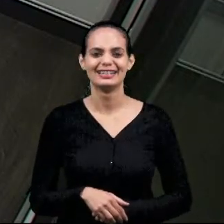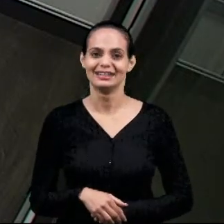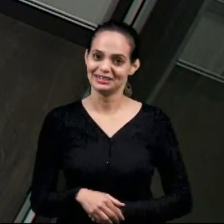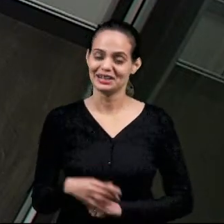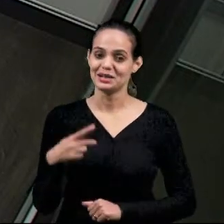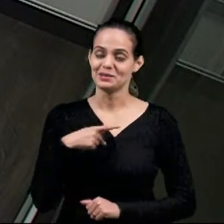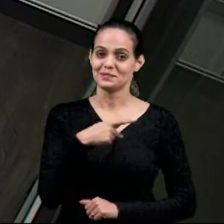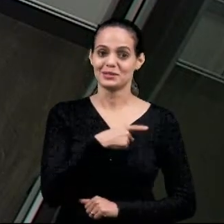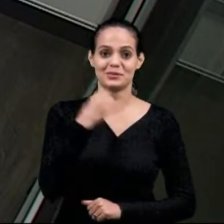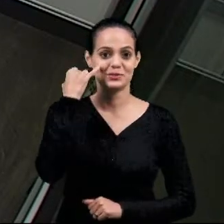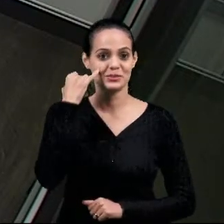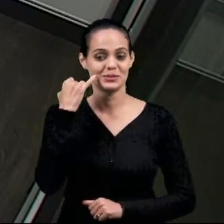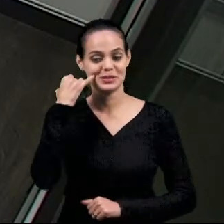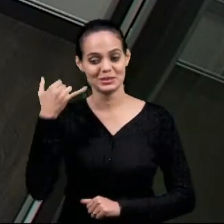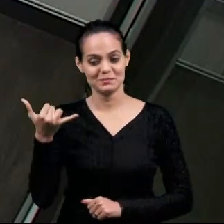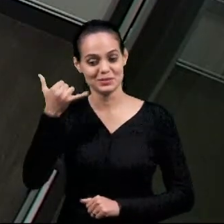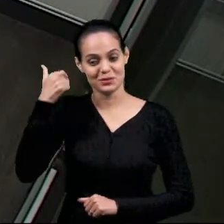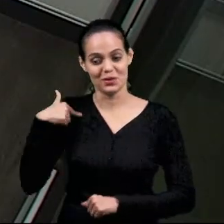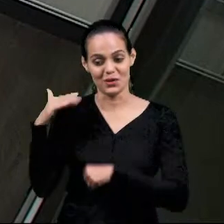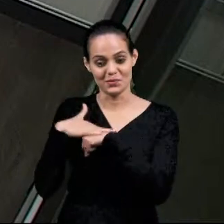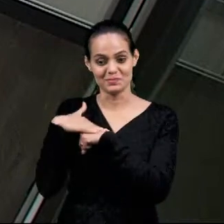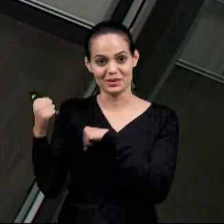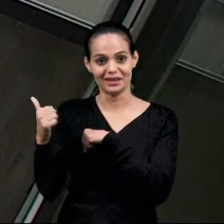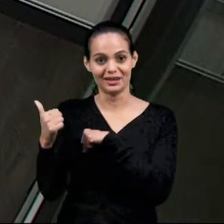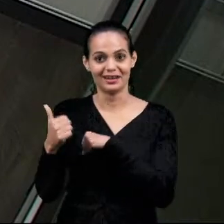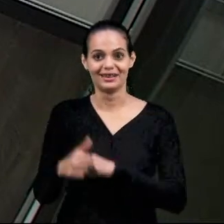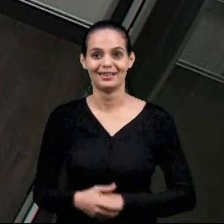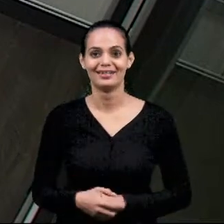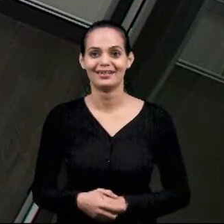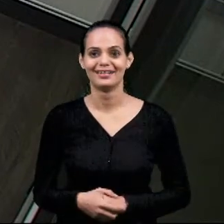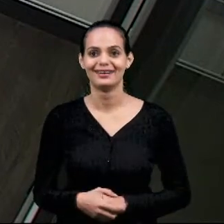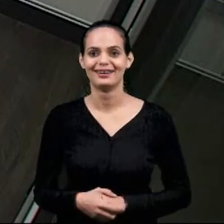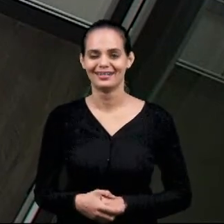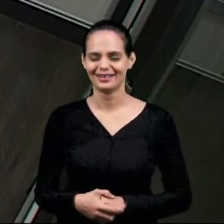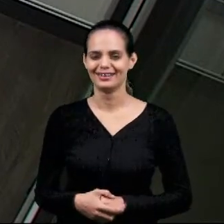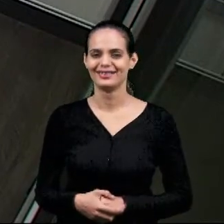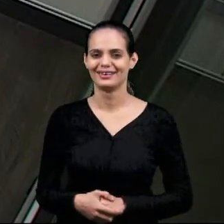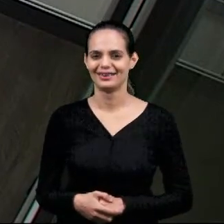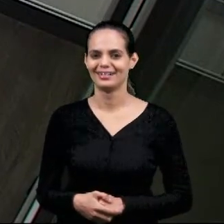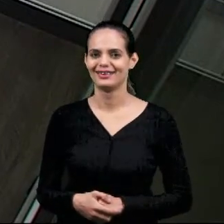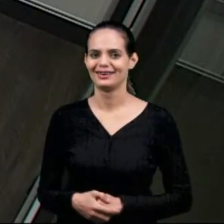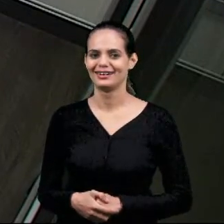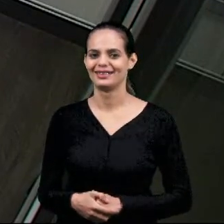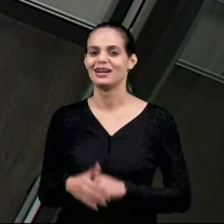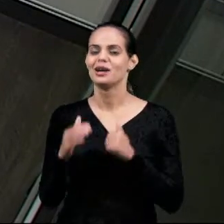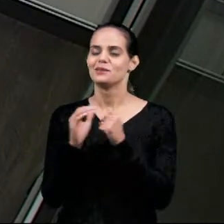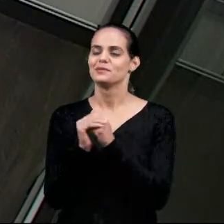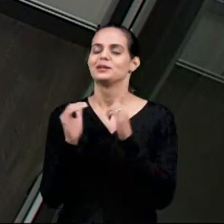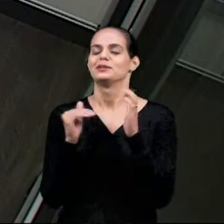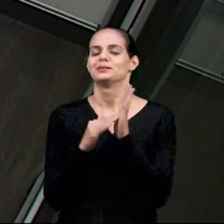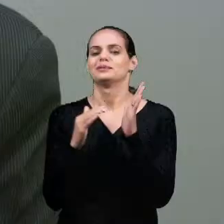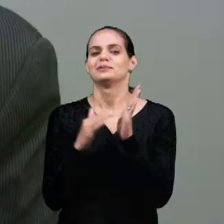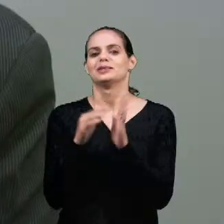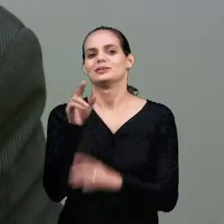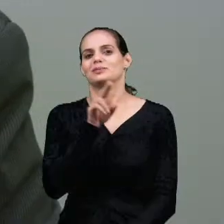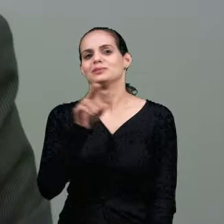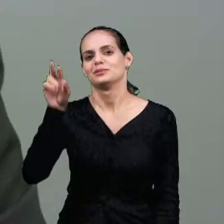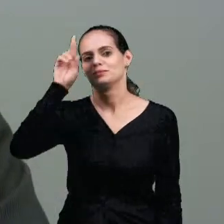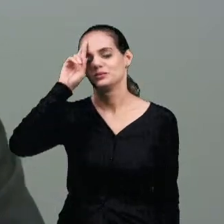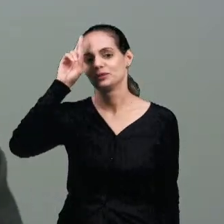né? Atendeu o Josias nos convites dele. Certo. Amém. Louvado seja o nome do nosso Senhor